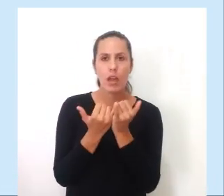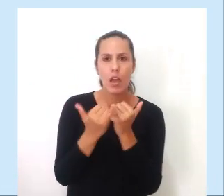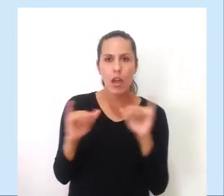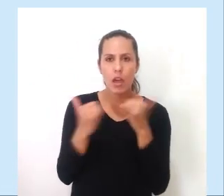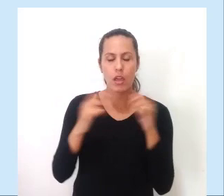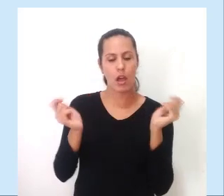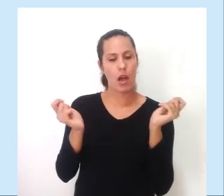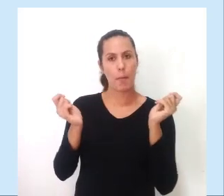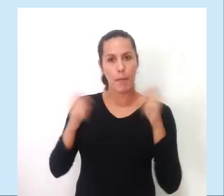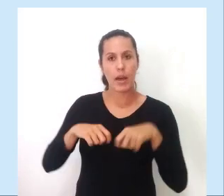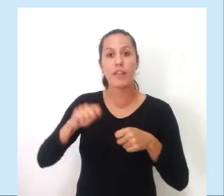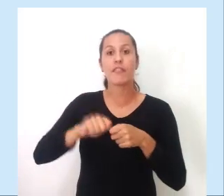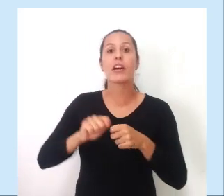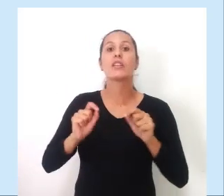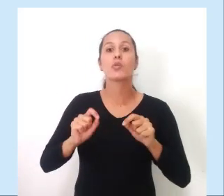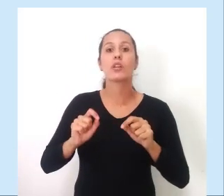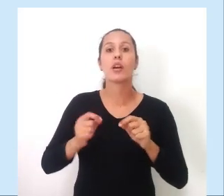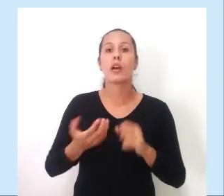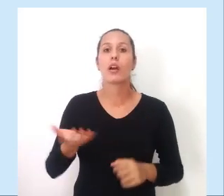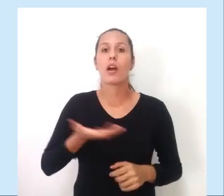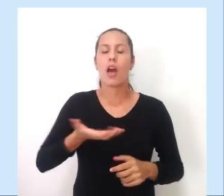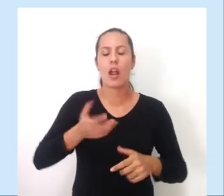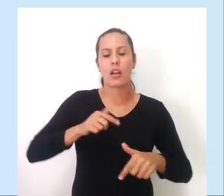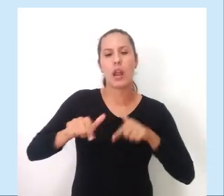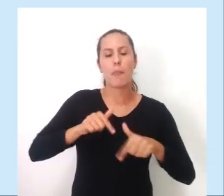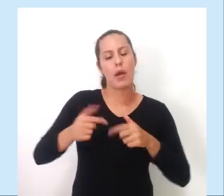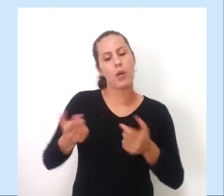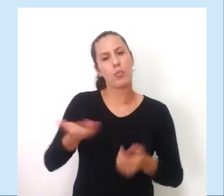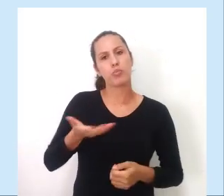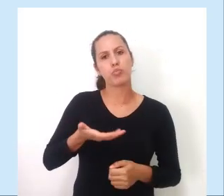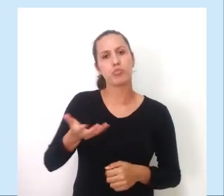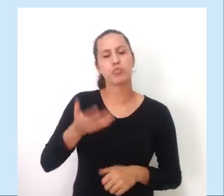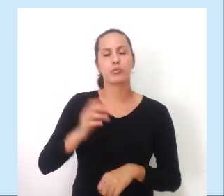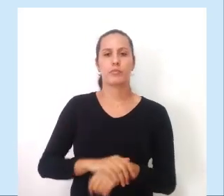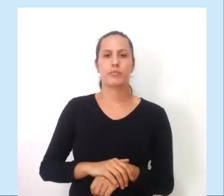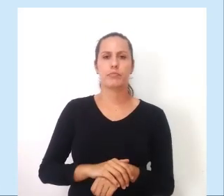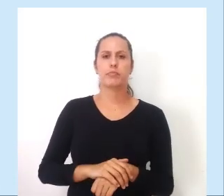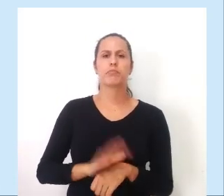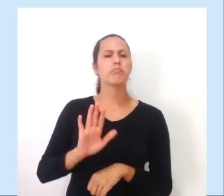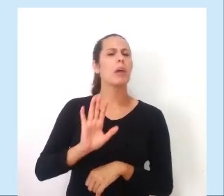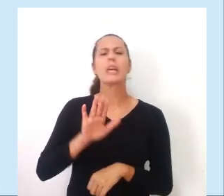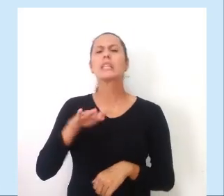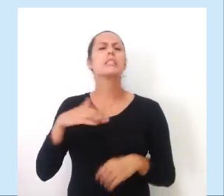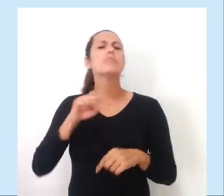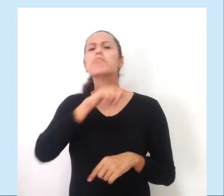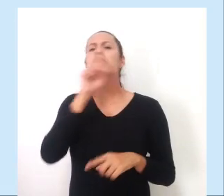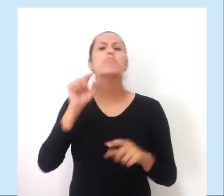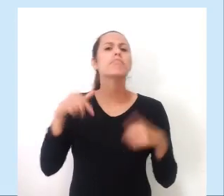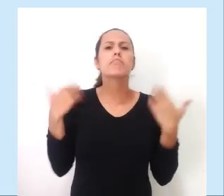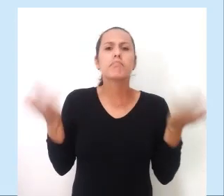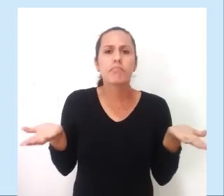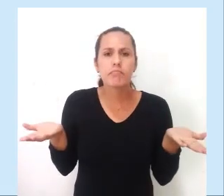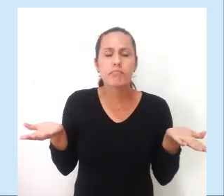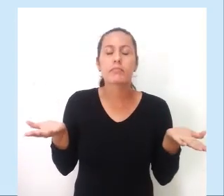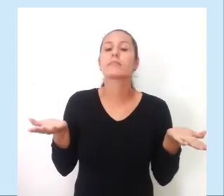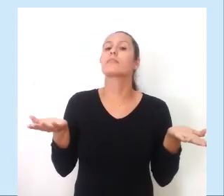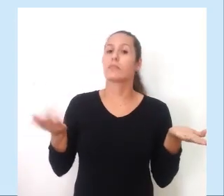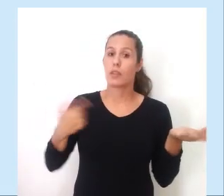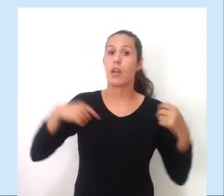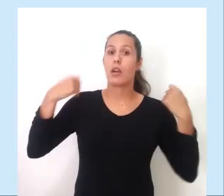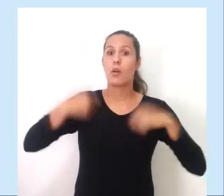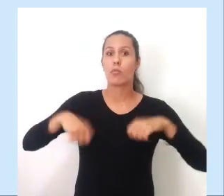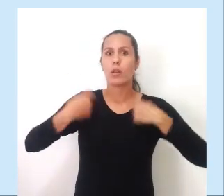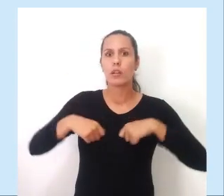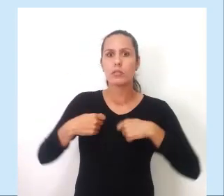energia, capacidade de produzir trabalho. E aí? E aí que eu tenho que ir em busca